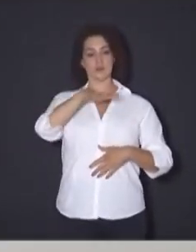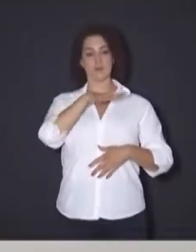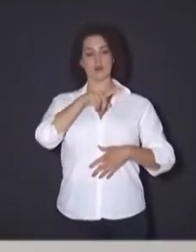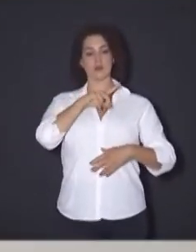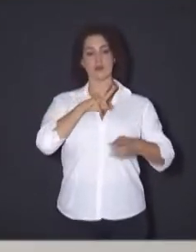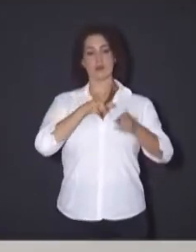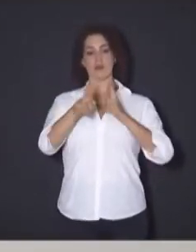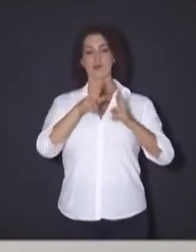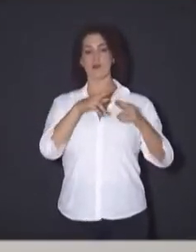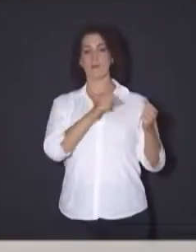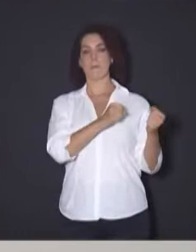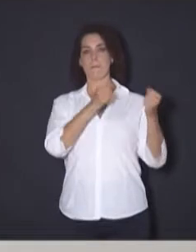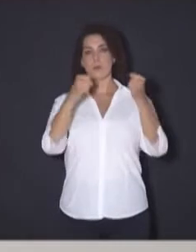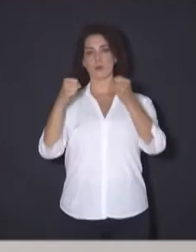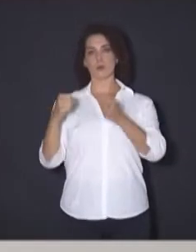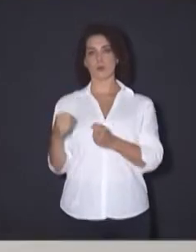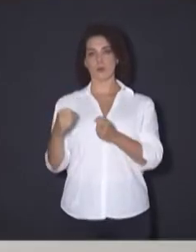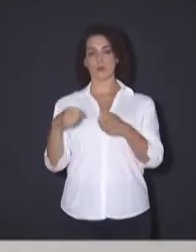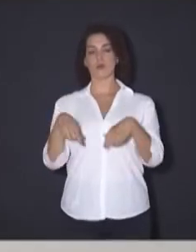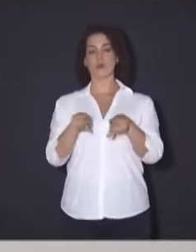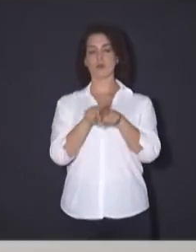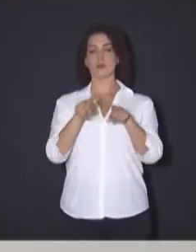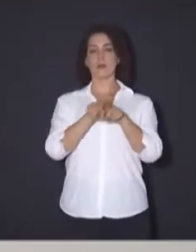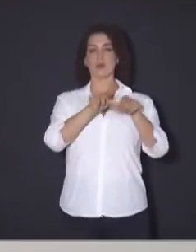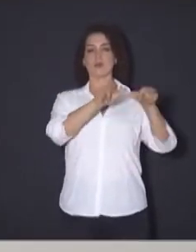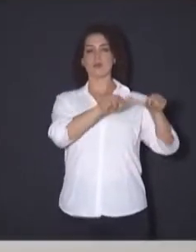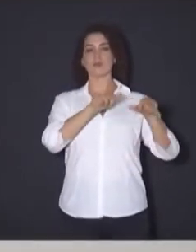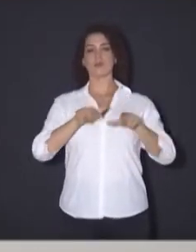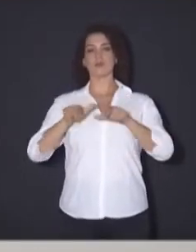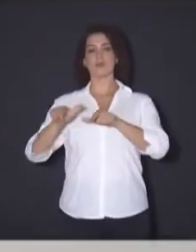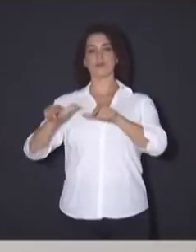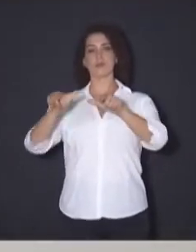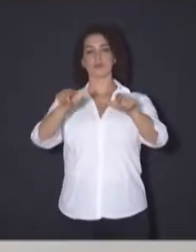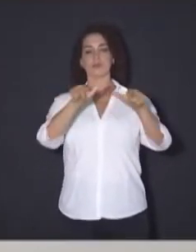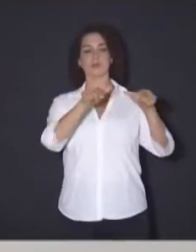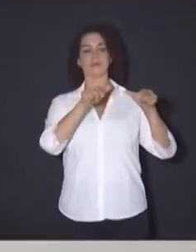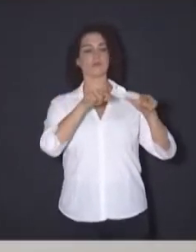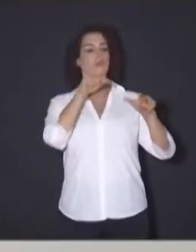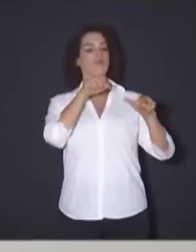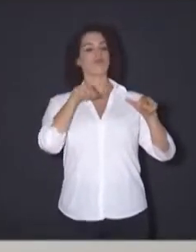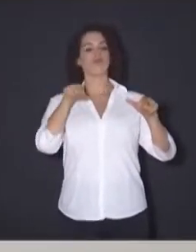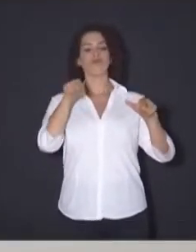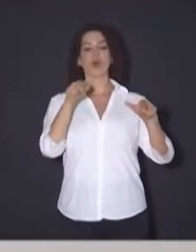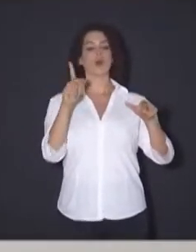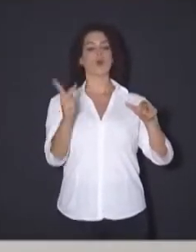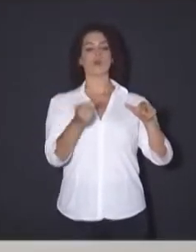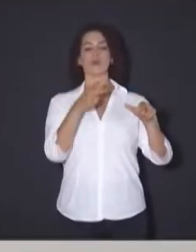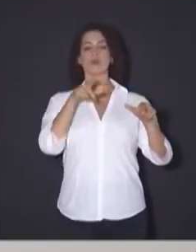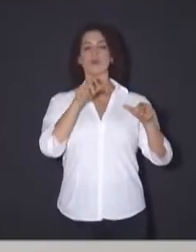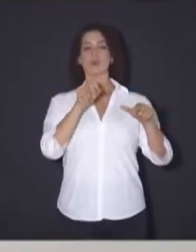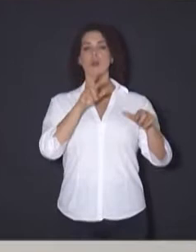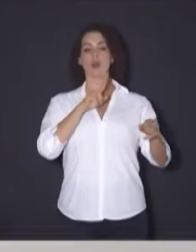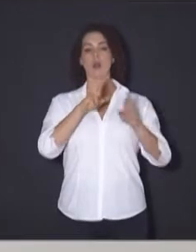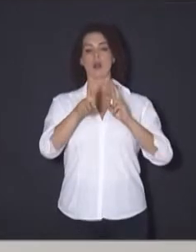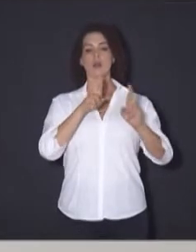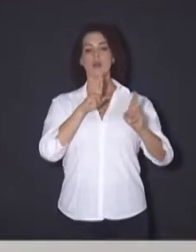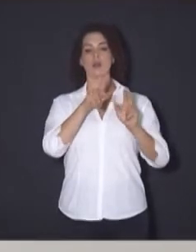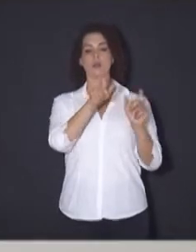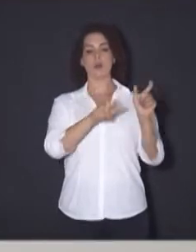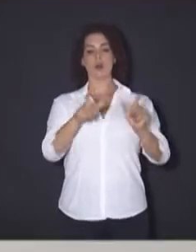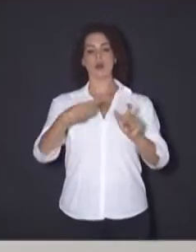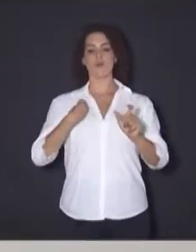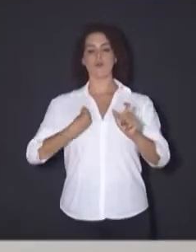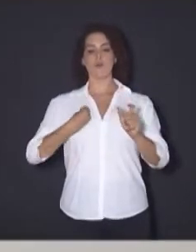da cela e dos lugares onde se dá às relações de coexistência entre